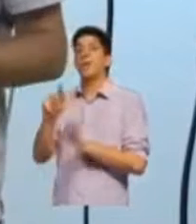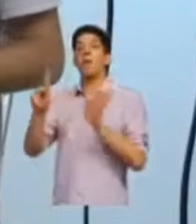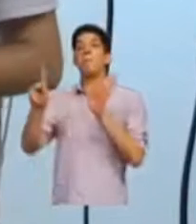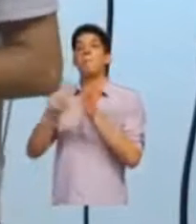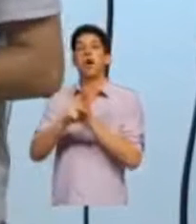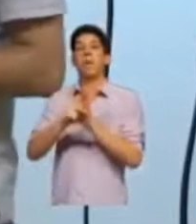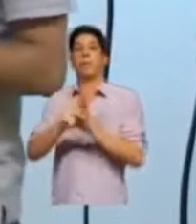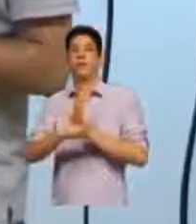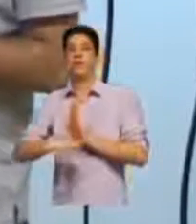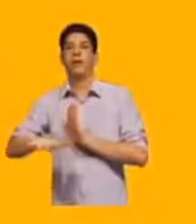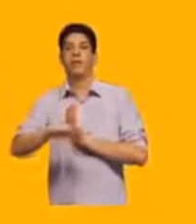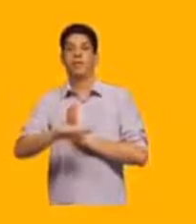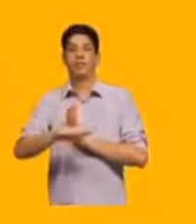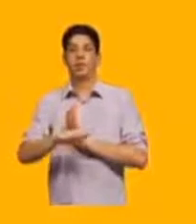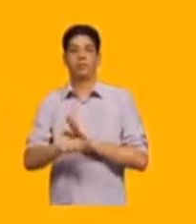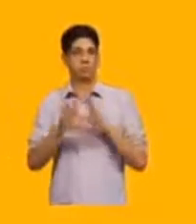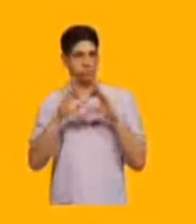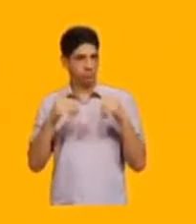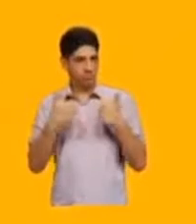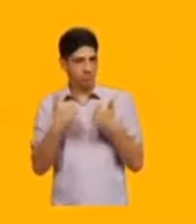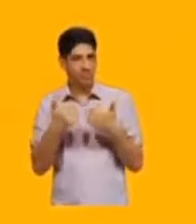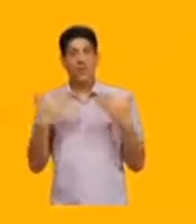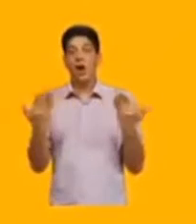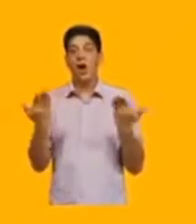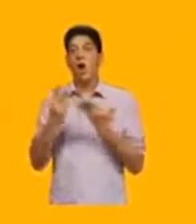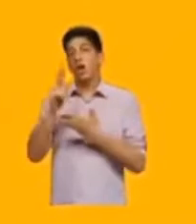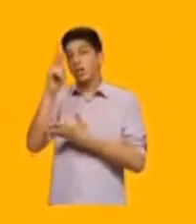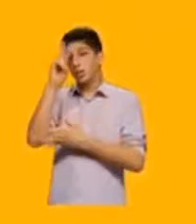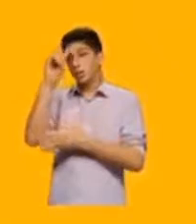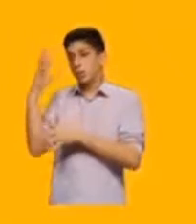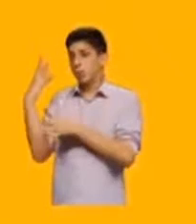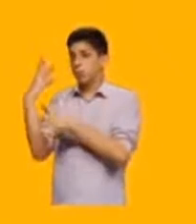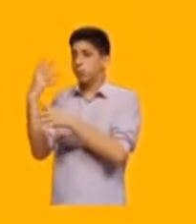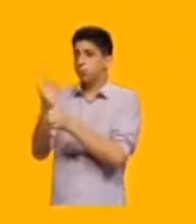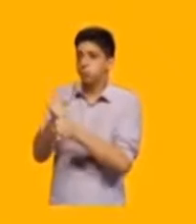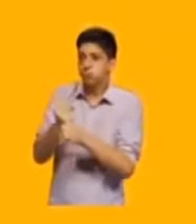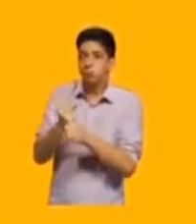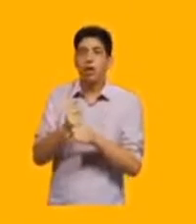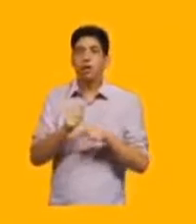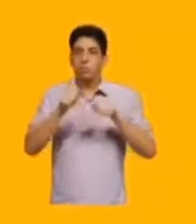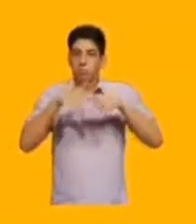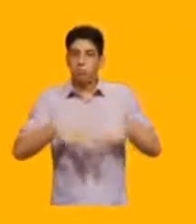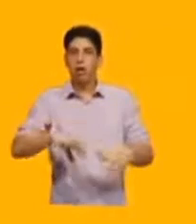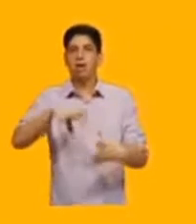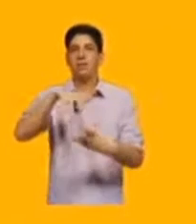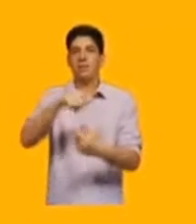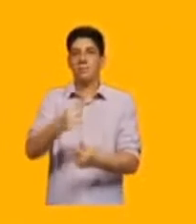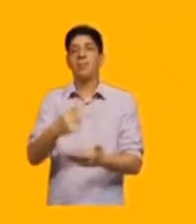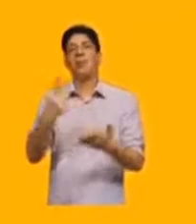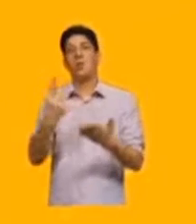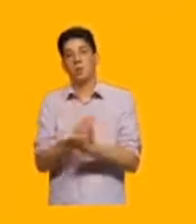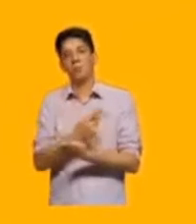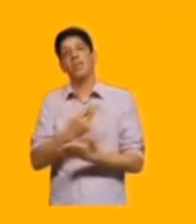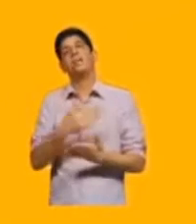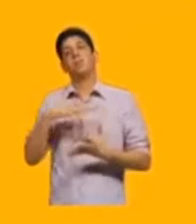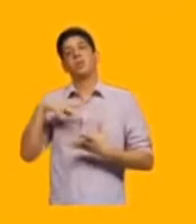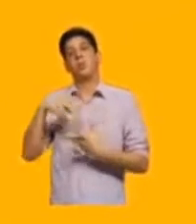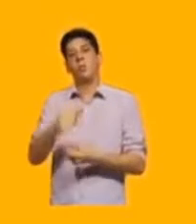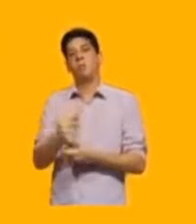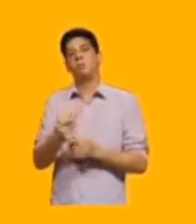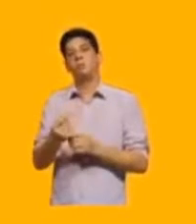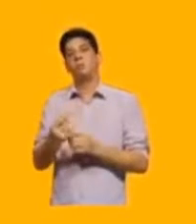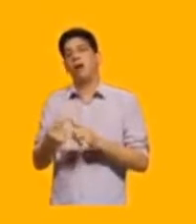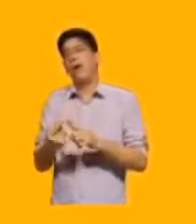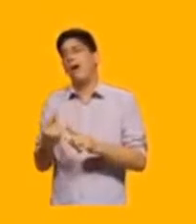Tranquilo? Agora, a gente vai conhecer o histórico de algumas pandemias que vêm acometendo o mundo. Que, desde